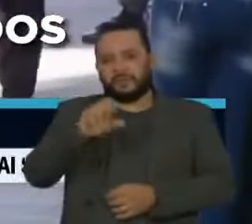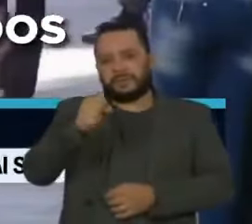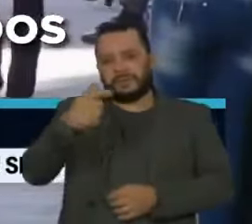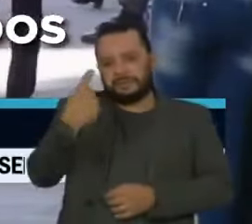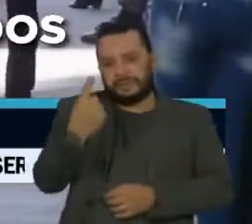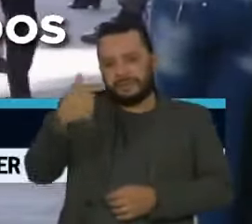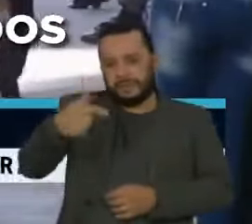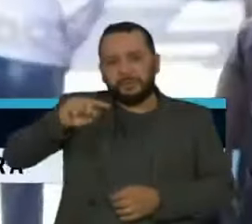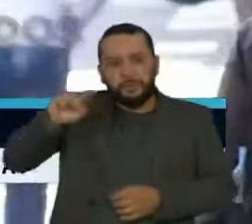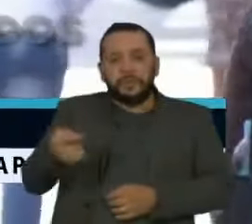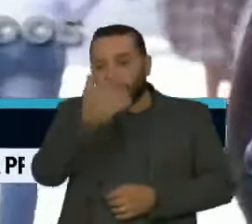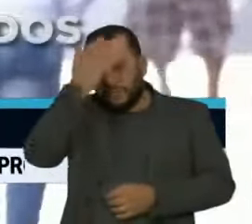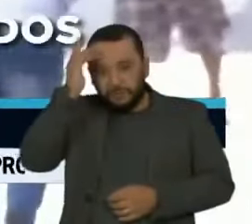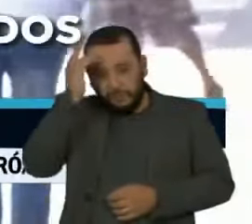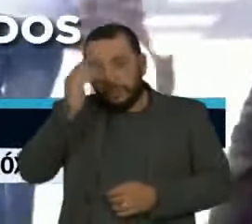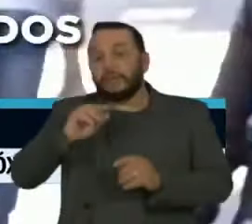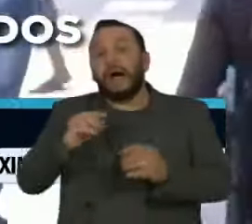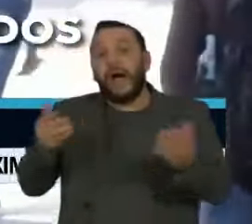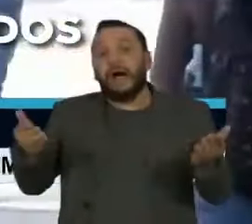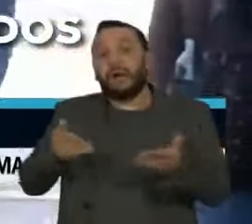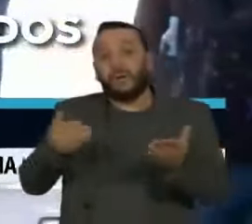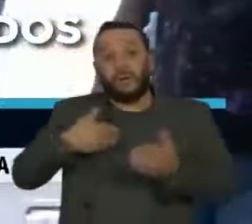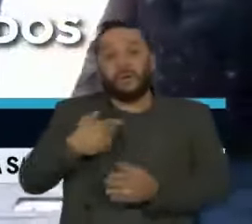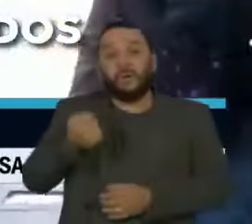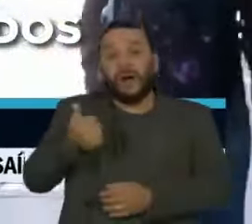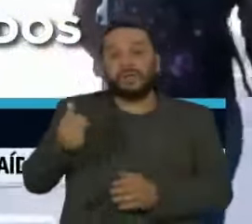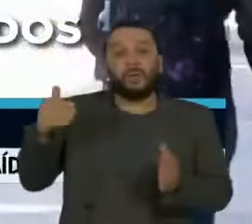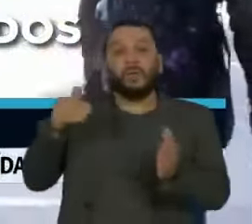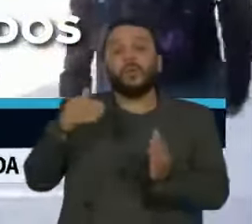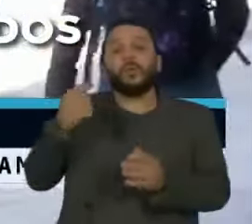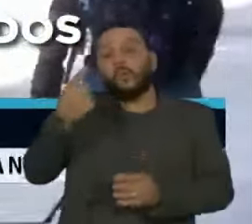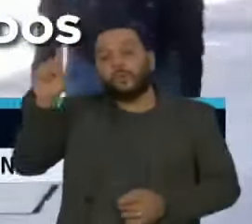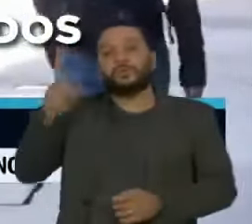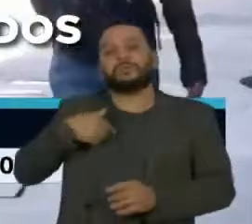9.817.000 brasileiros. Já na penúltima semana de julho, havia